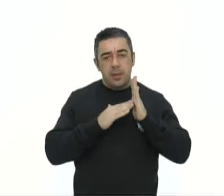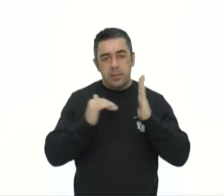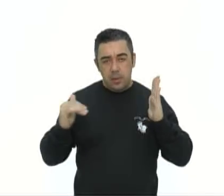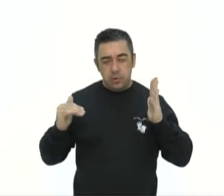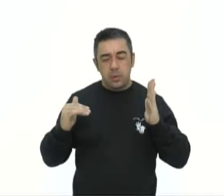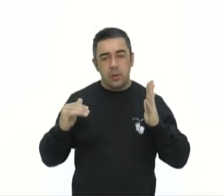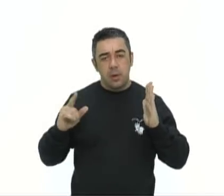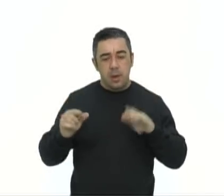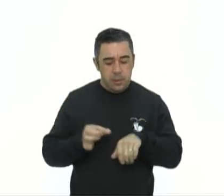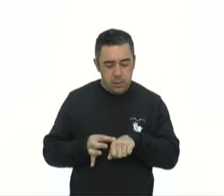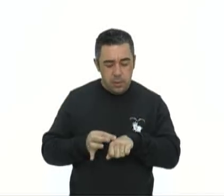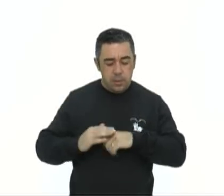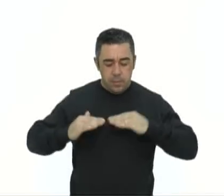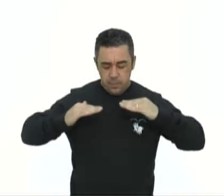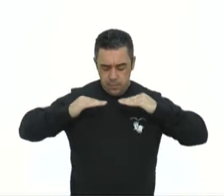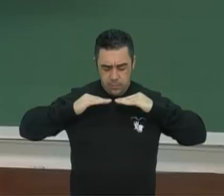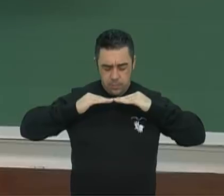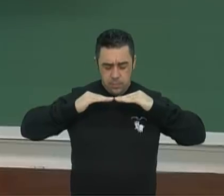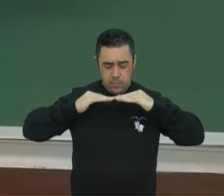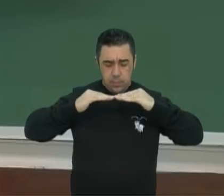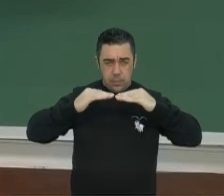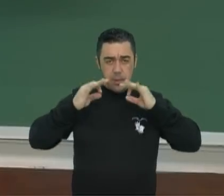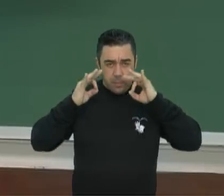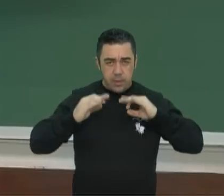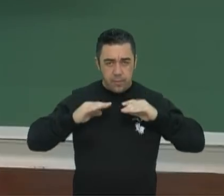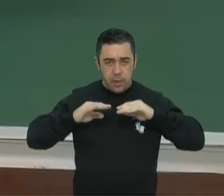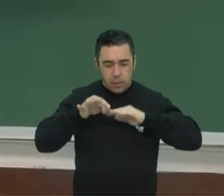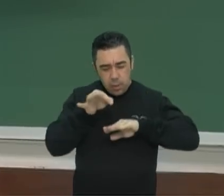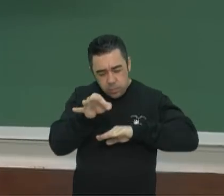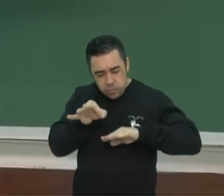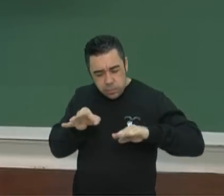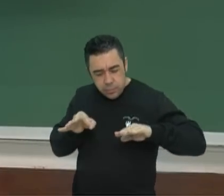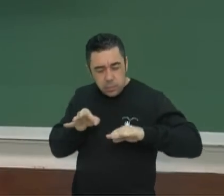vai ficar, vamos dizer assim, bonitinha, entre aspas, né?